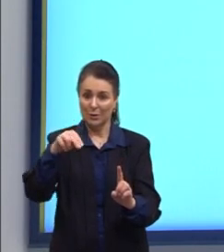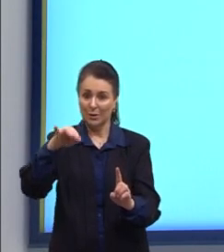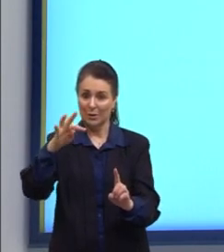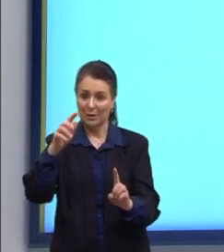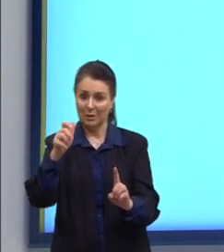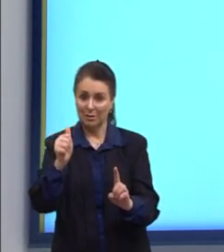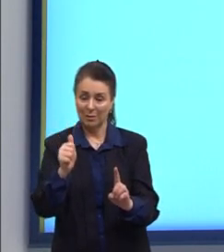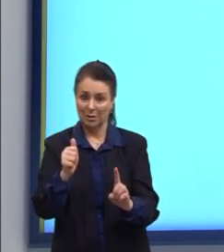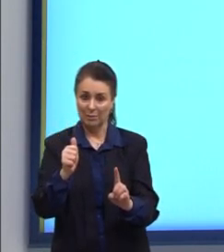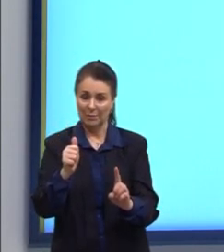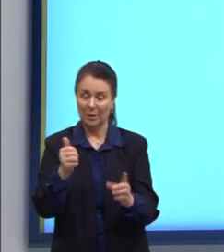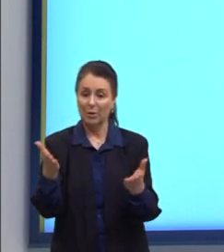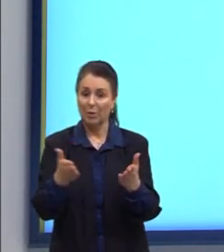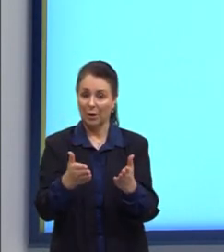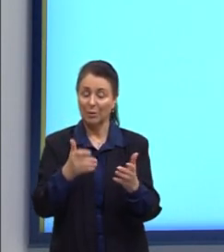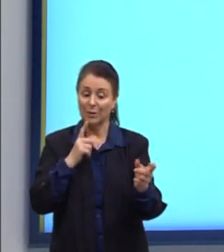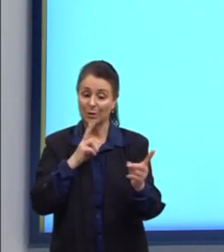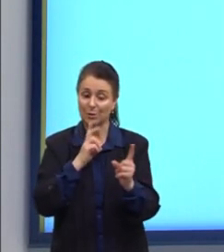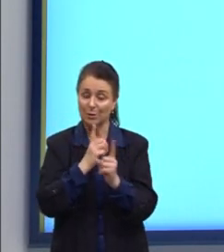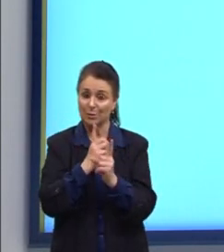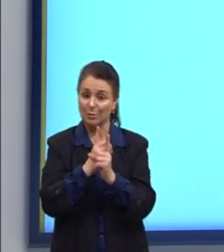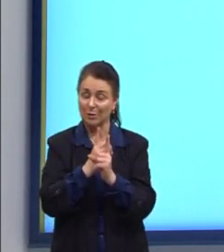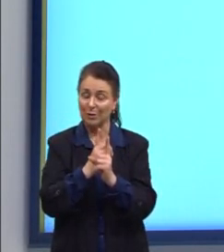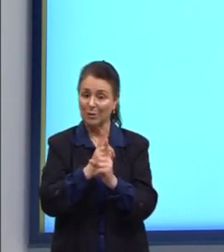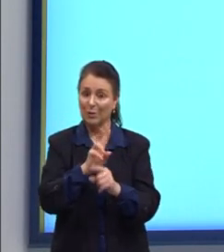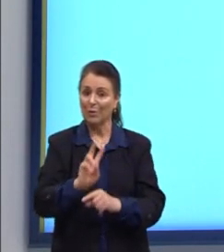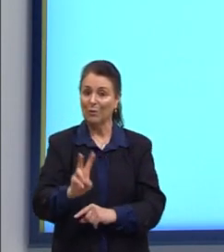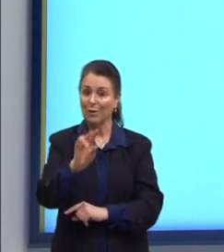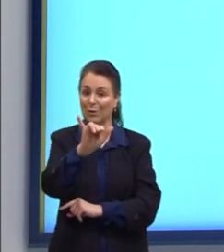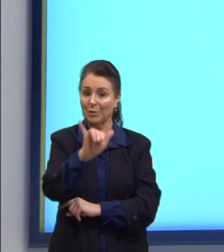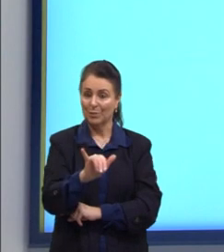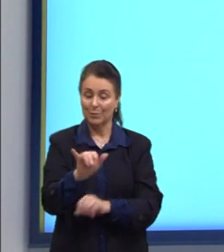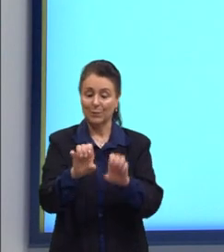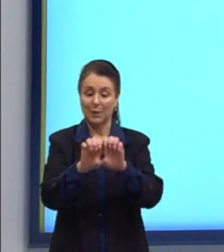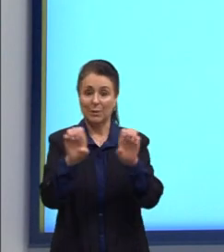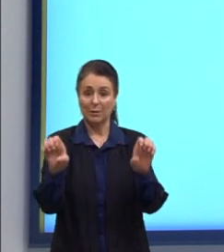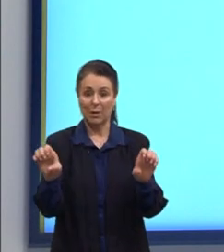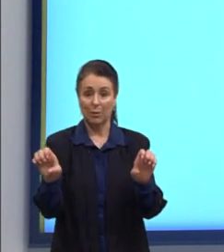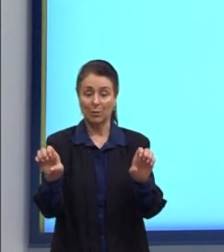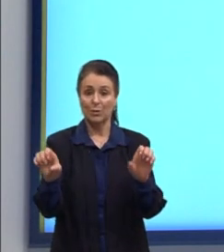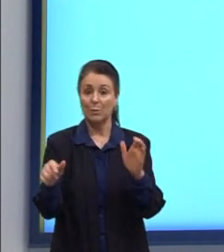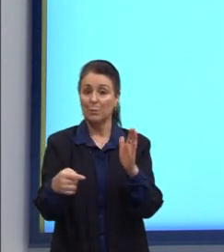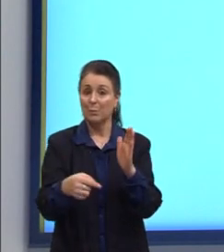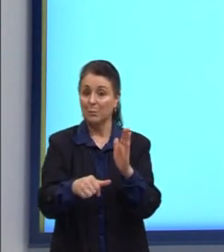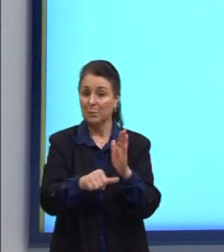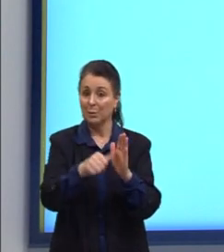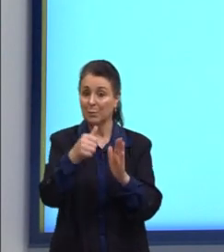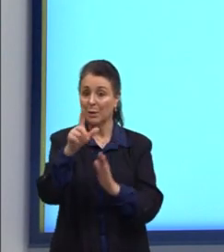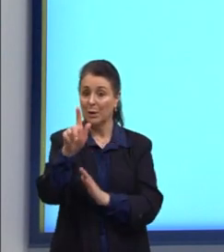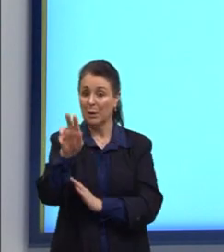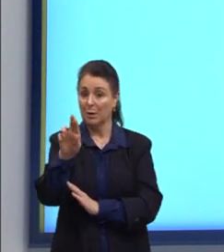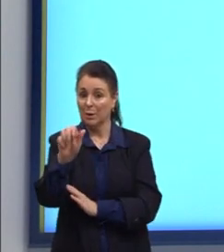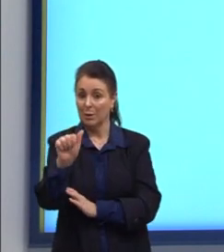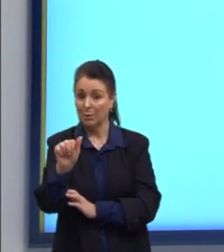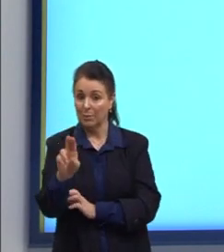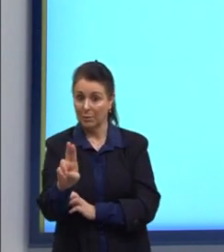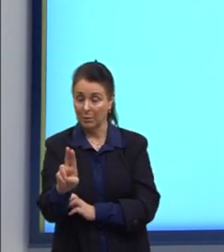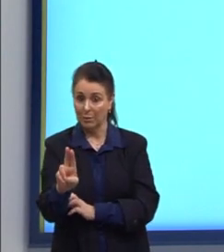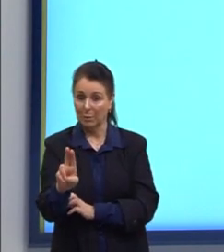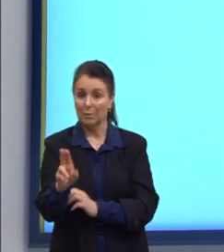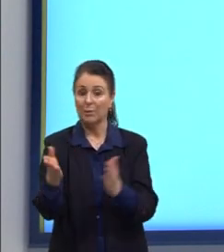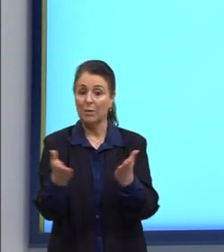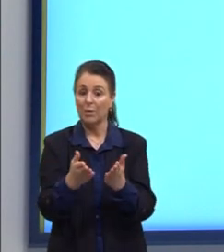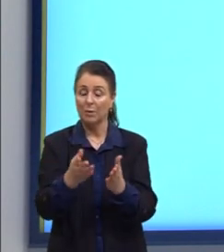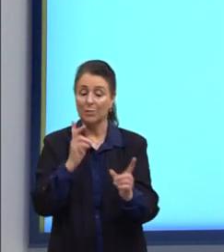então nós vamos pegar essa equaçãozinha é uma equação de primeiro grau né E aí nós vamos determinar o valor do